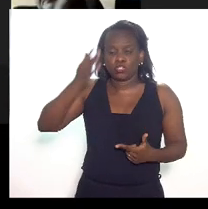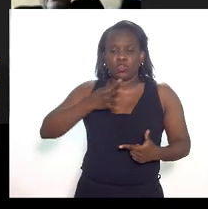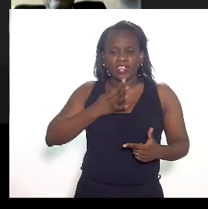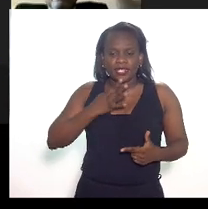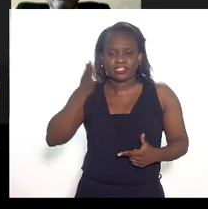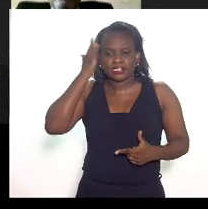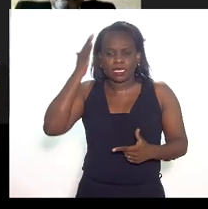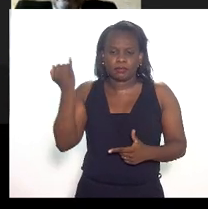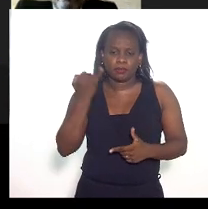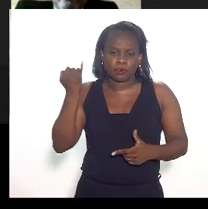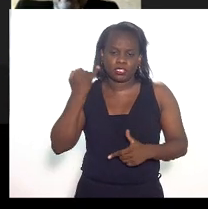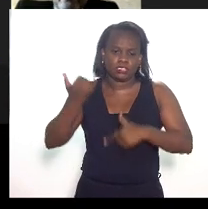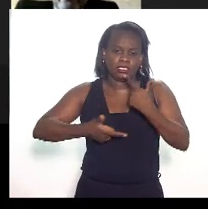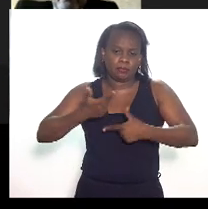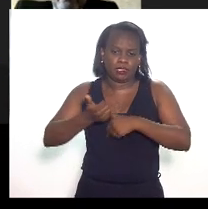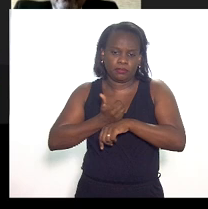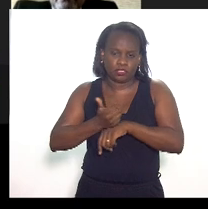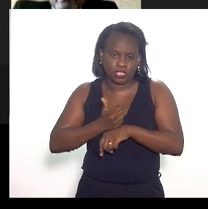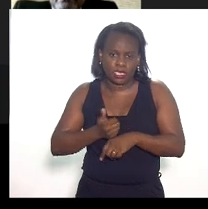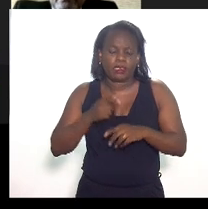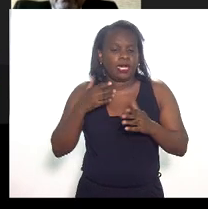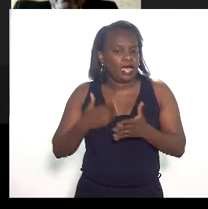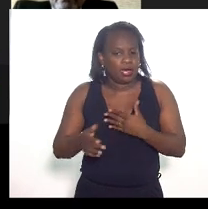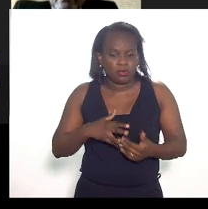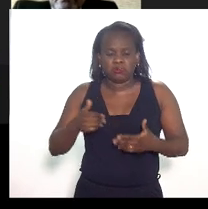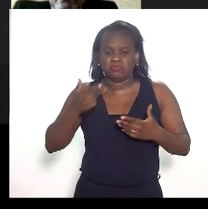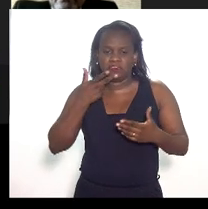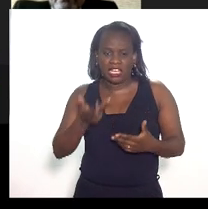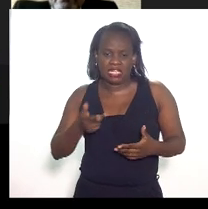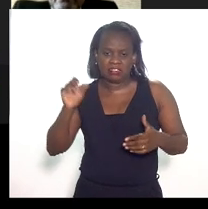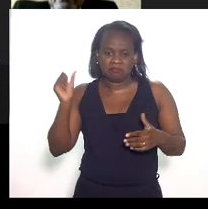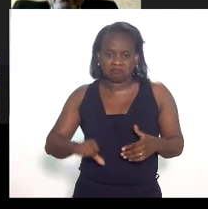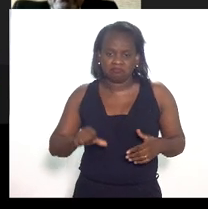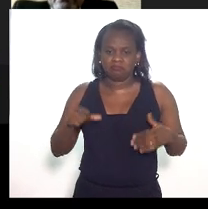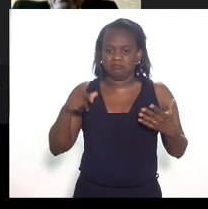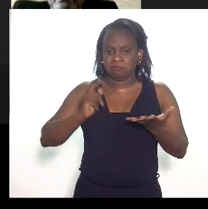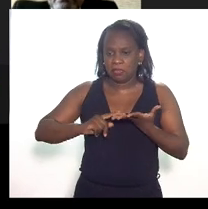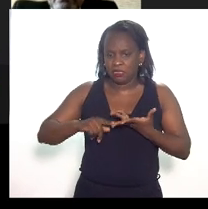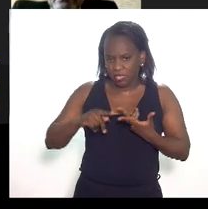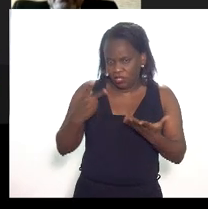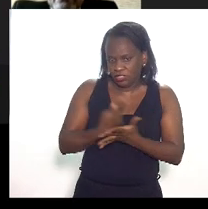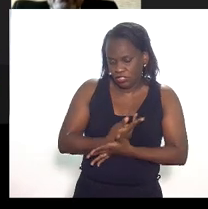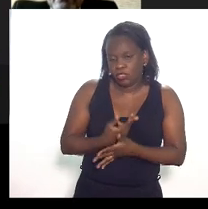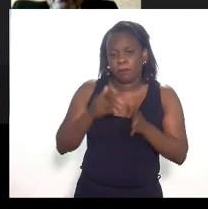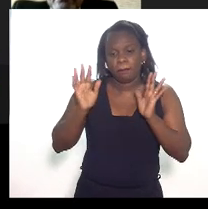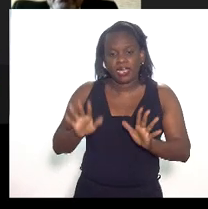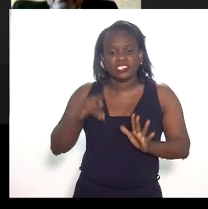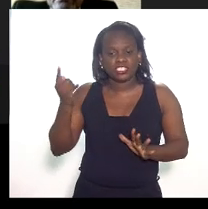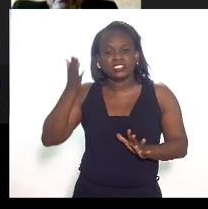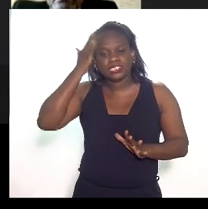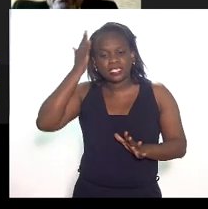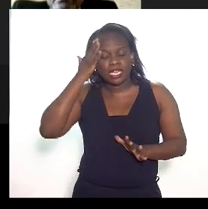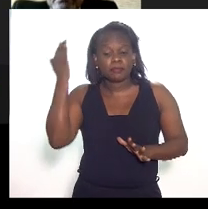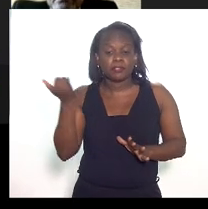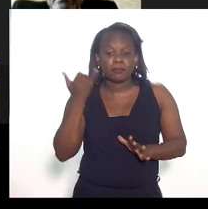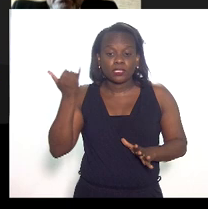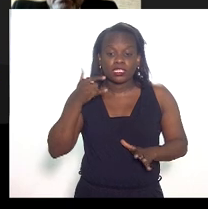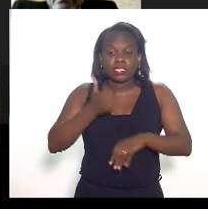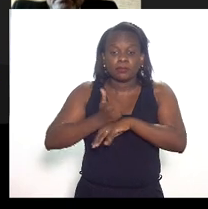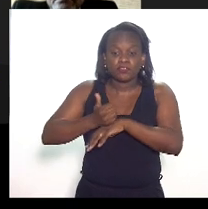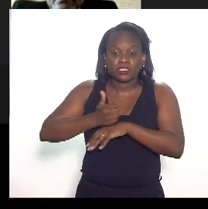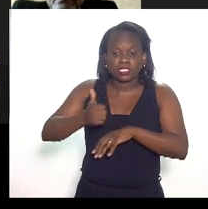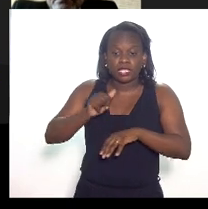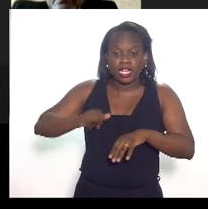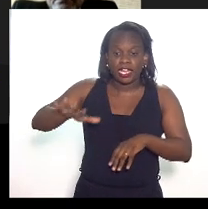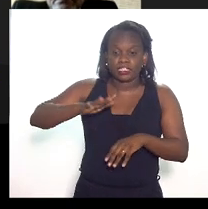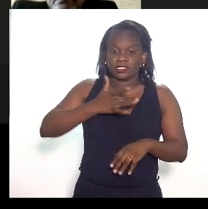que é importante do profissional, que mesmo com alguns comentários infelizes que aconteceram aí, nós sabemos da importância desses profissionais de